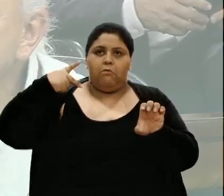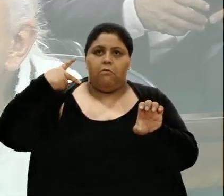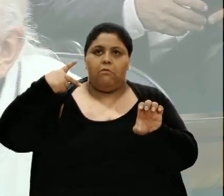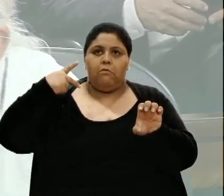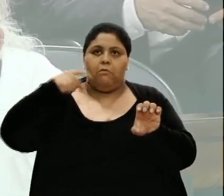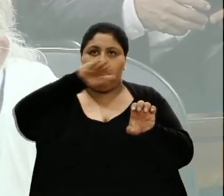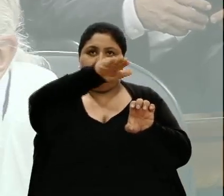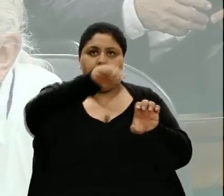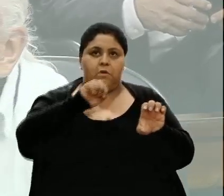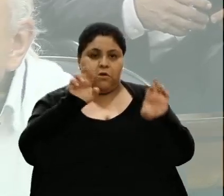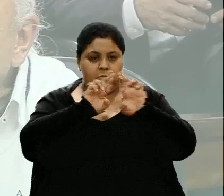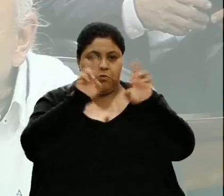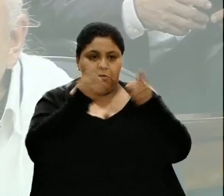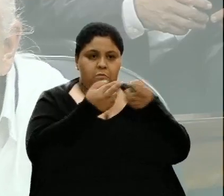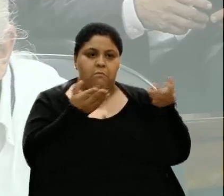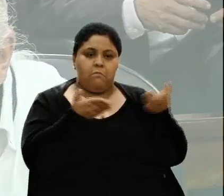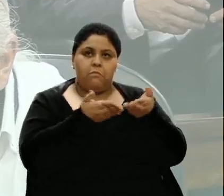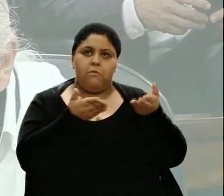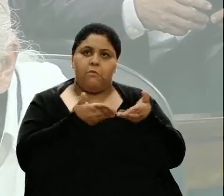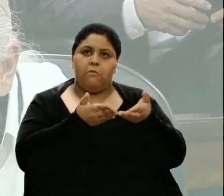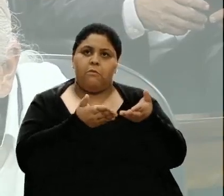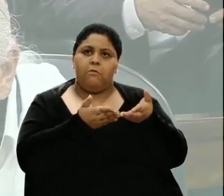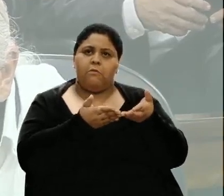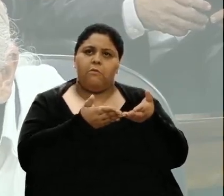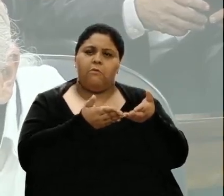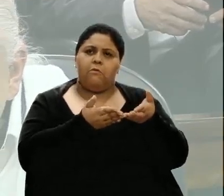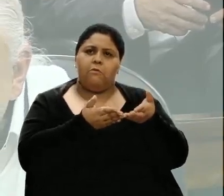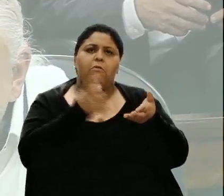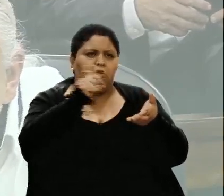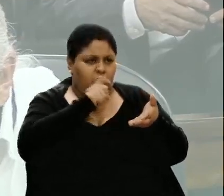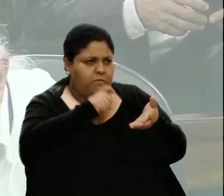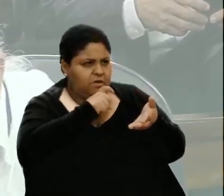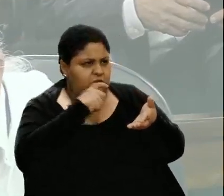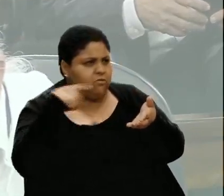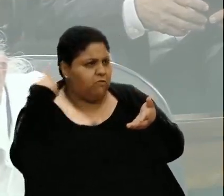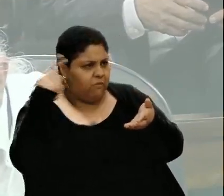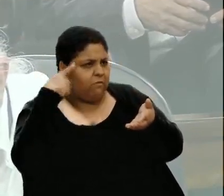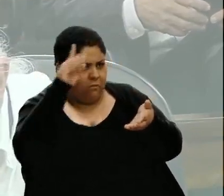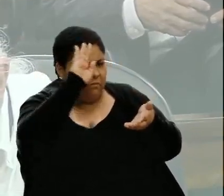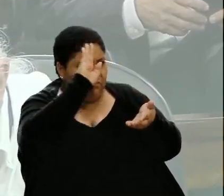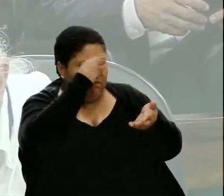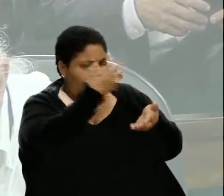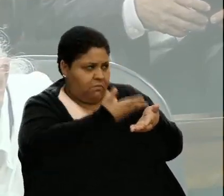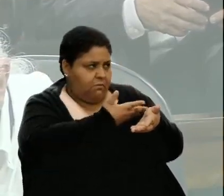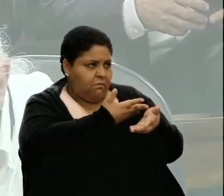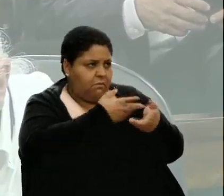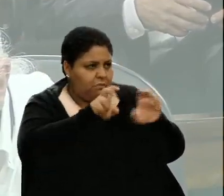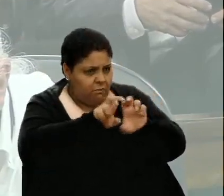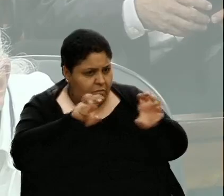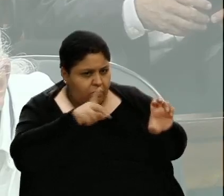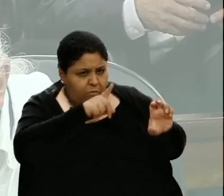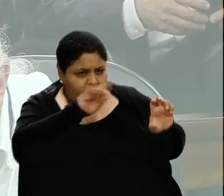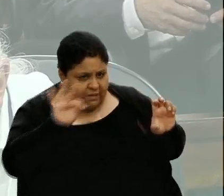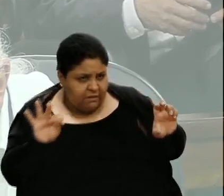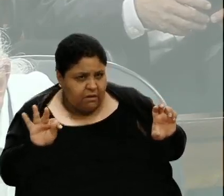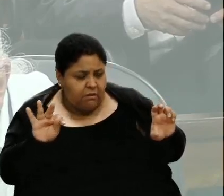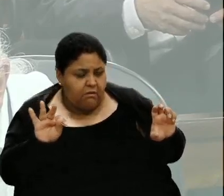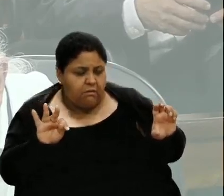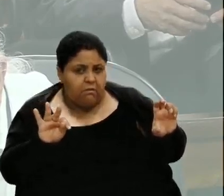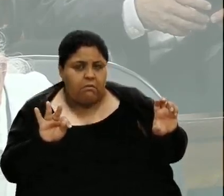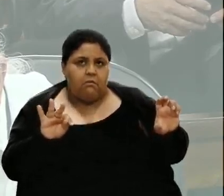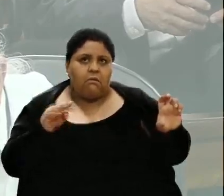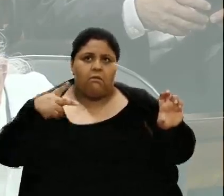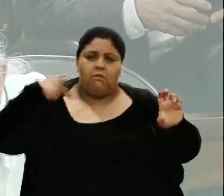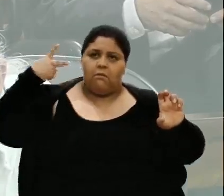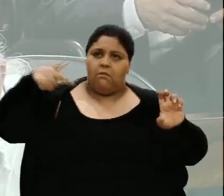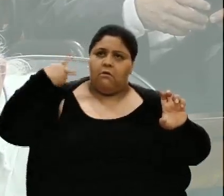inclusive, na sessão aqui. Eu estou mentindo, acho, o vereador Bressan, vereadores da bancada do PT,